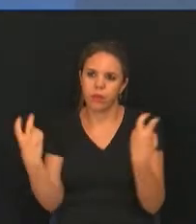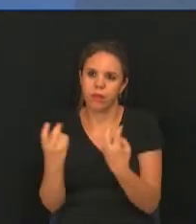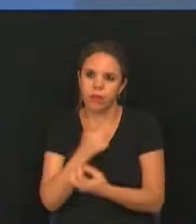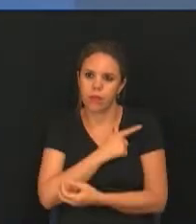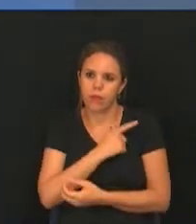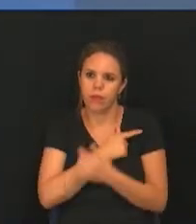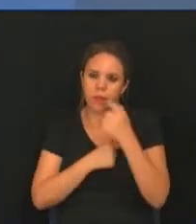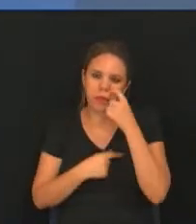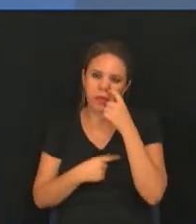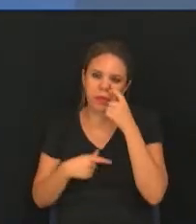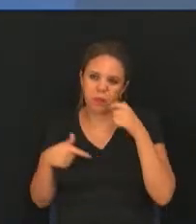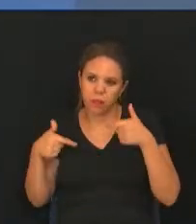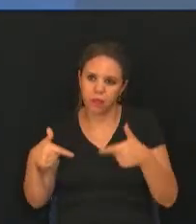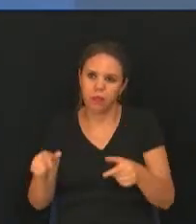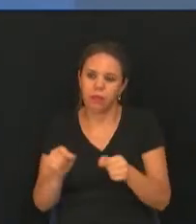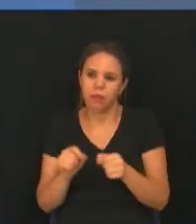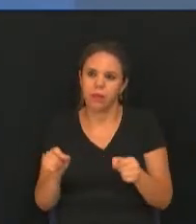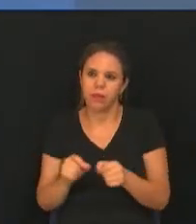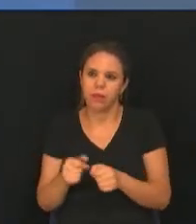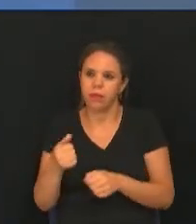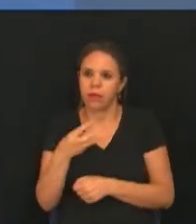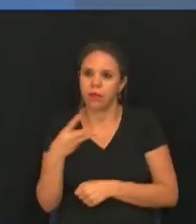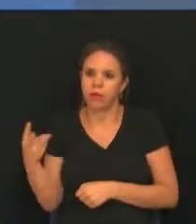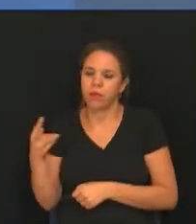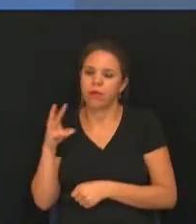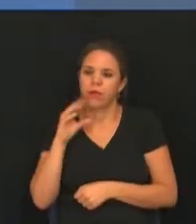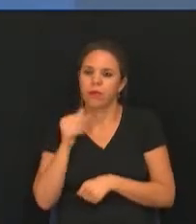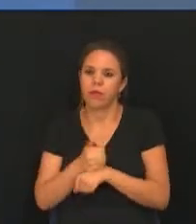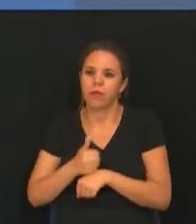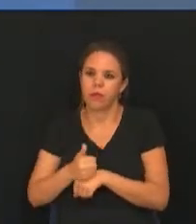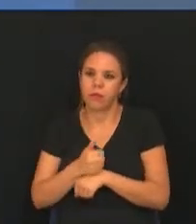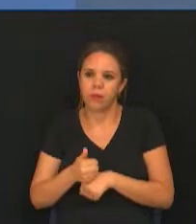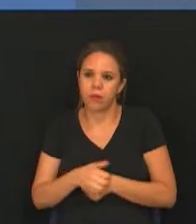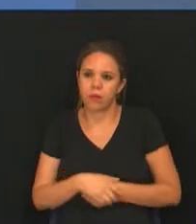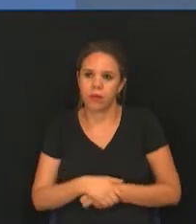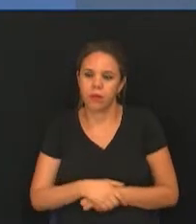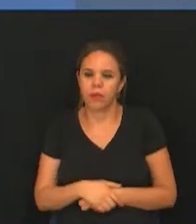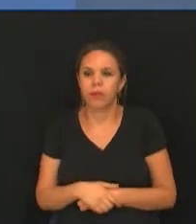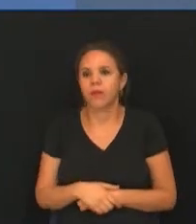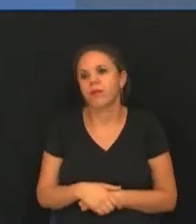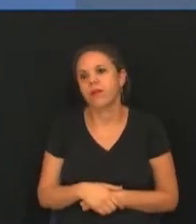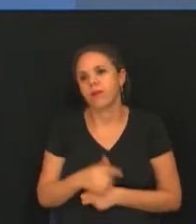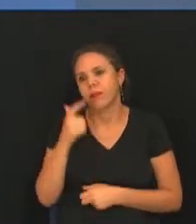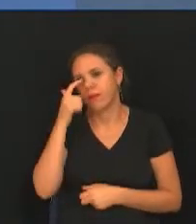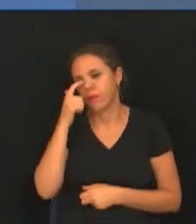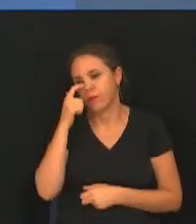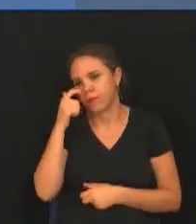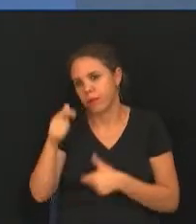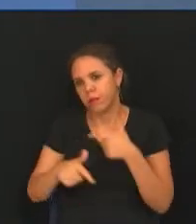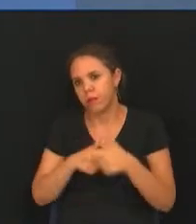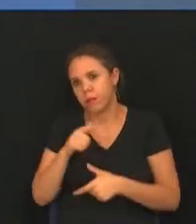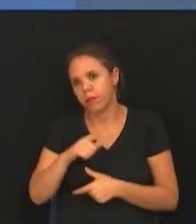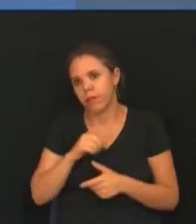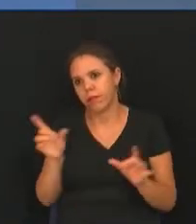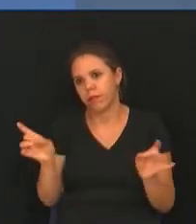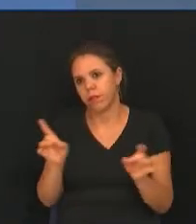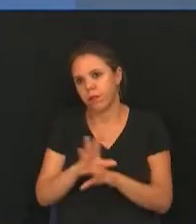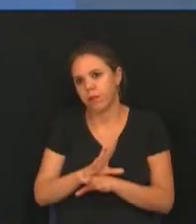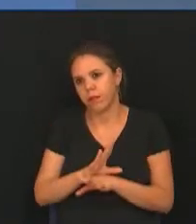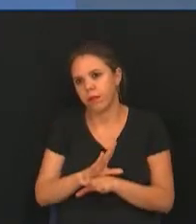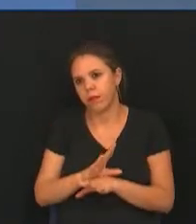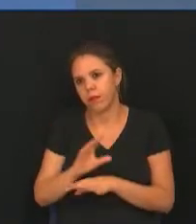A atuação vai envolver 13 agentes de mobilidade urbana e a operação deve terminar a partir